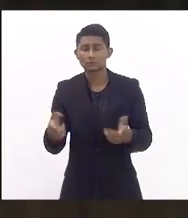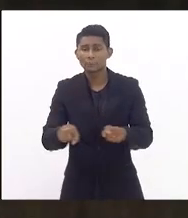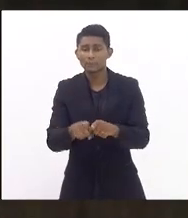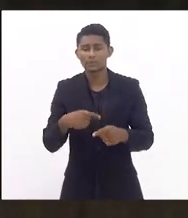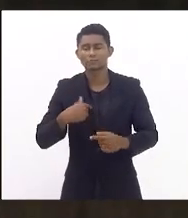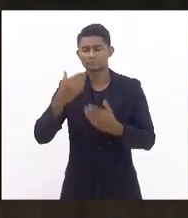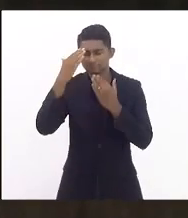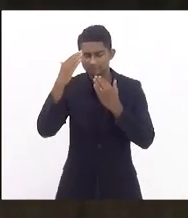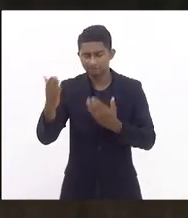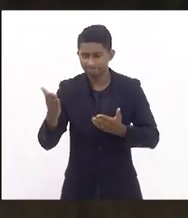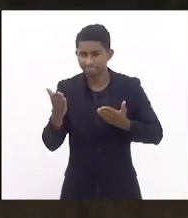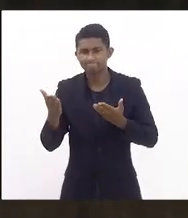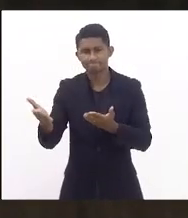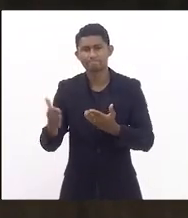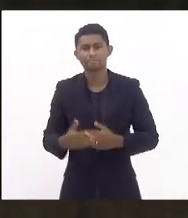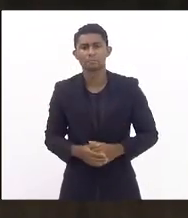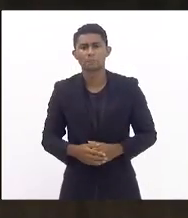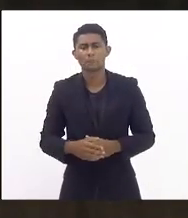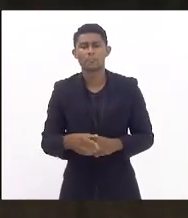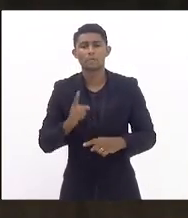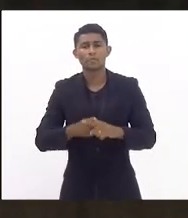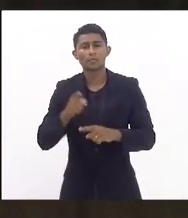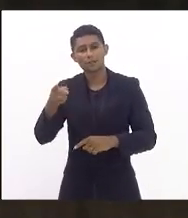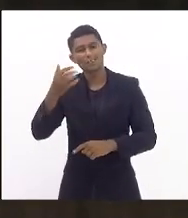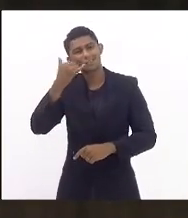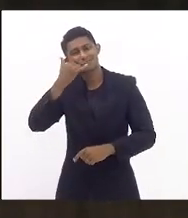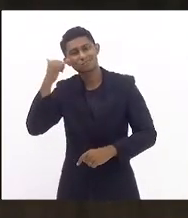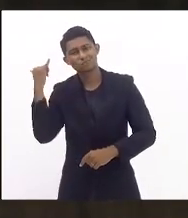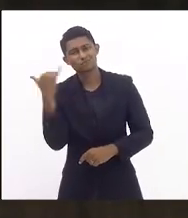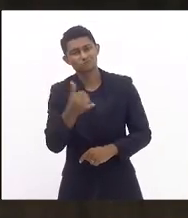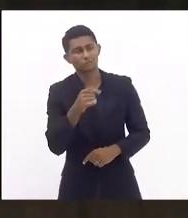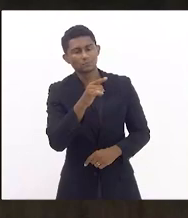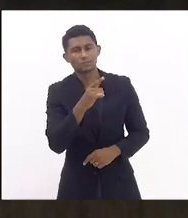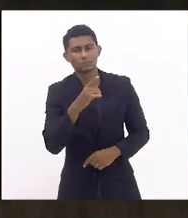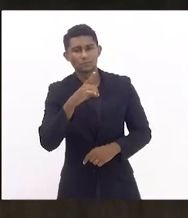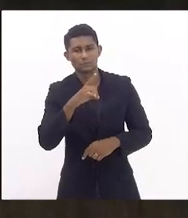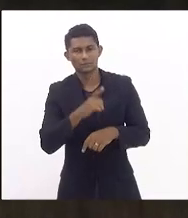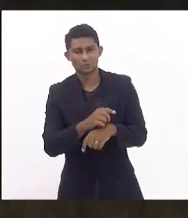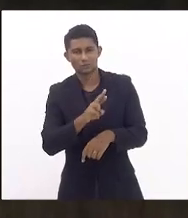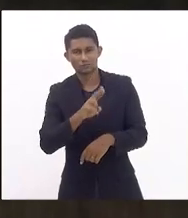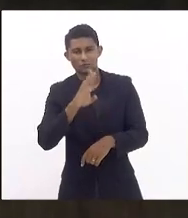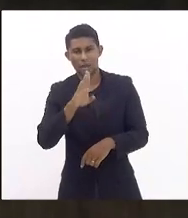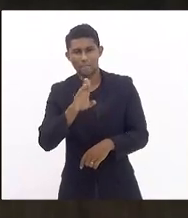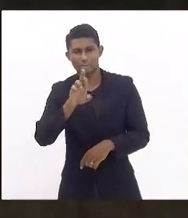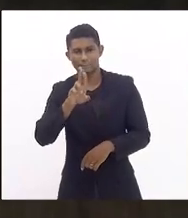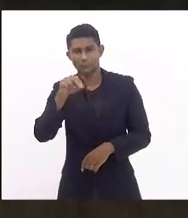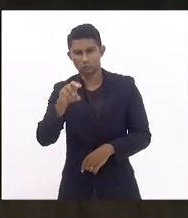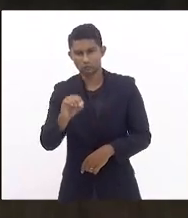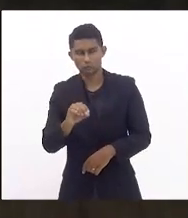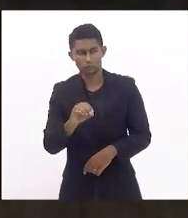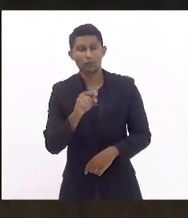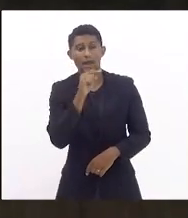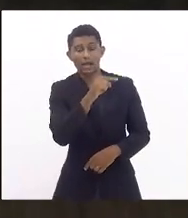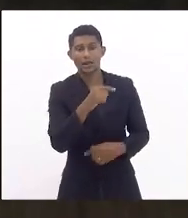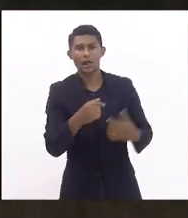deputado Márcio Pacheco. Acabou de ligar para o doutor Bruno, procurador, que informou que